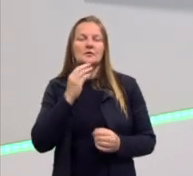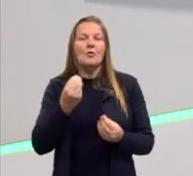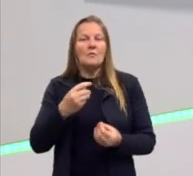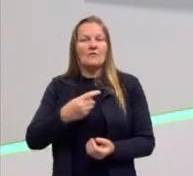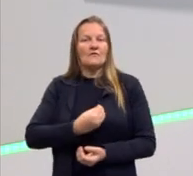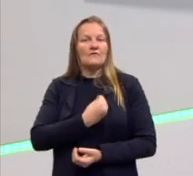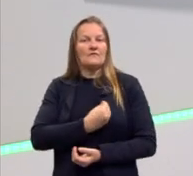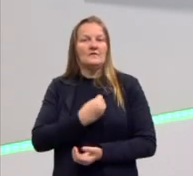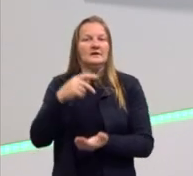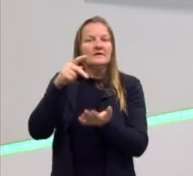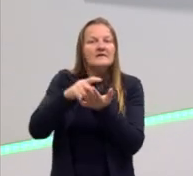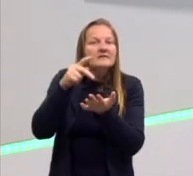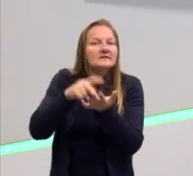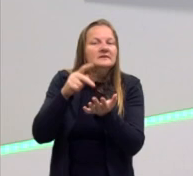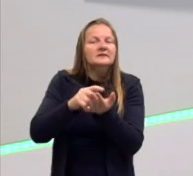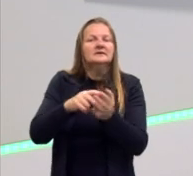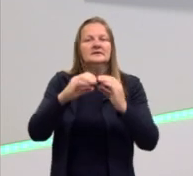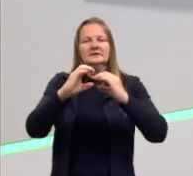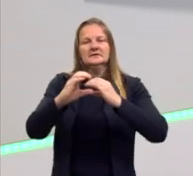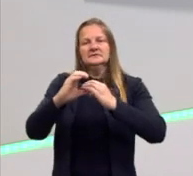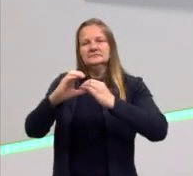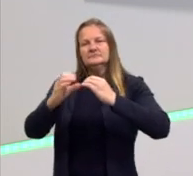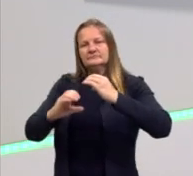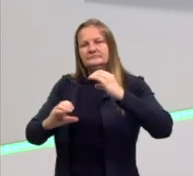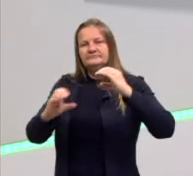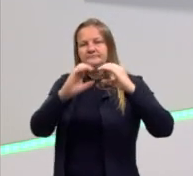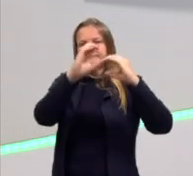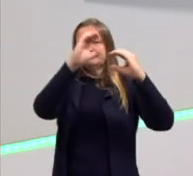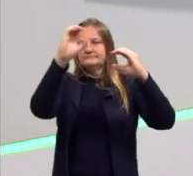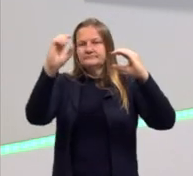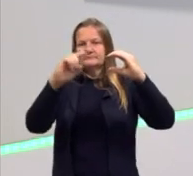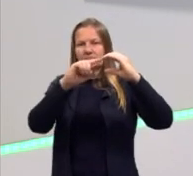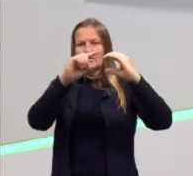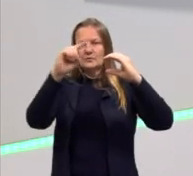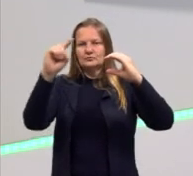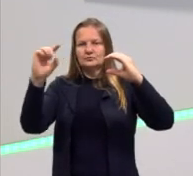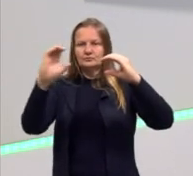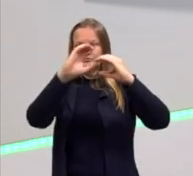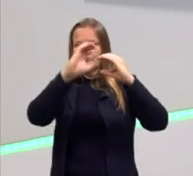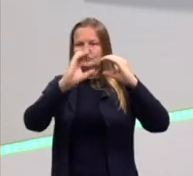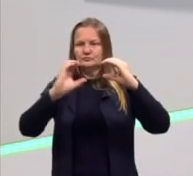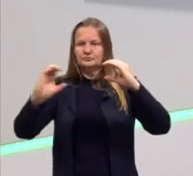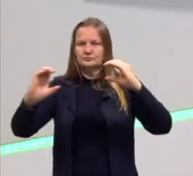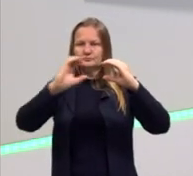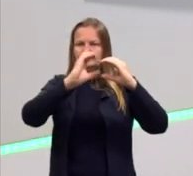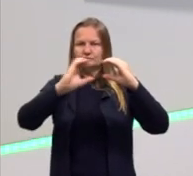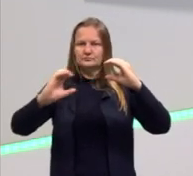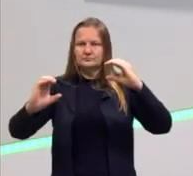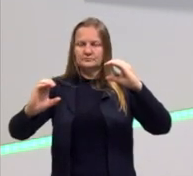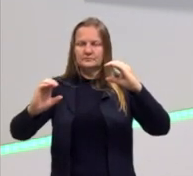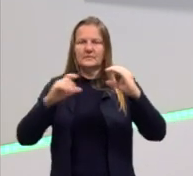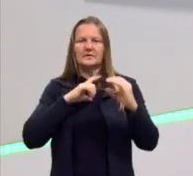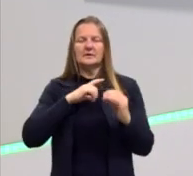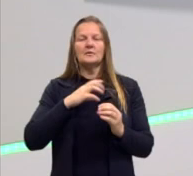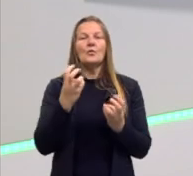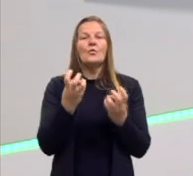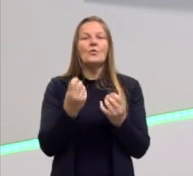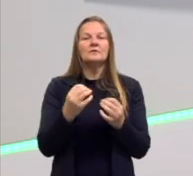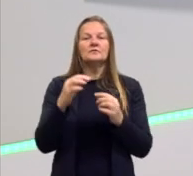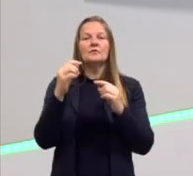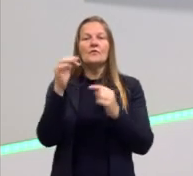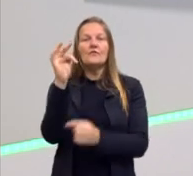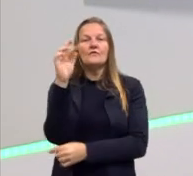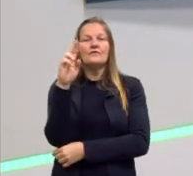real né como que seria um circuito então ao invés de falar a corrente vale tanto ele vai dizer que tem um